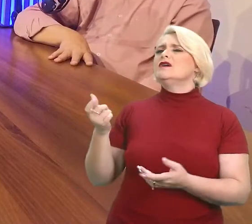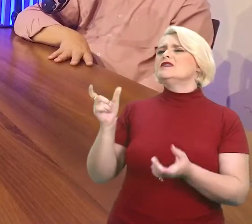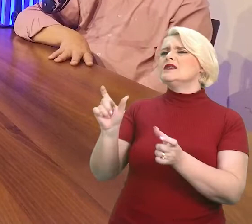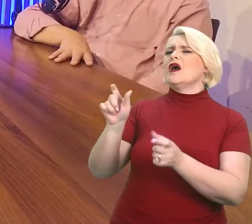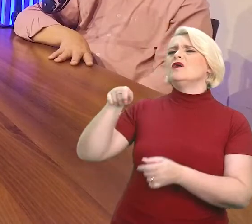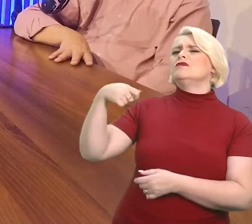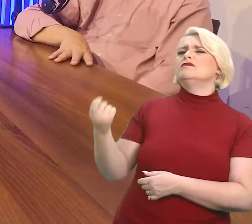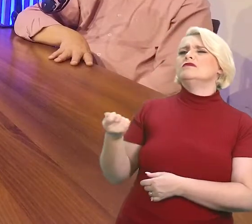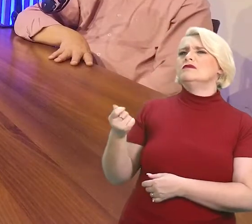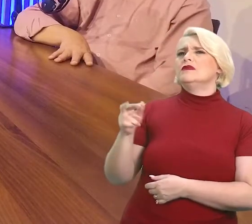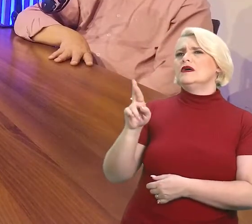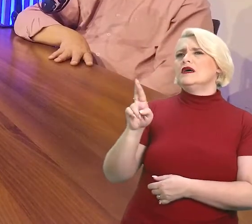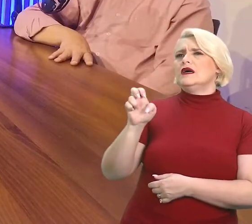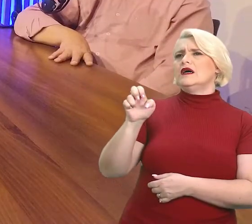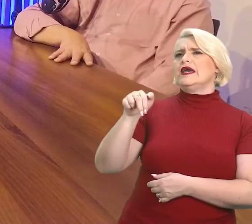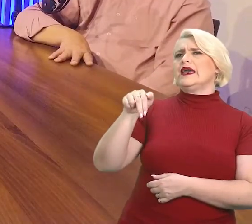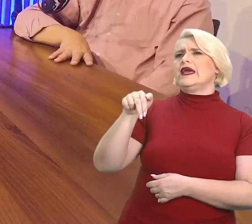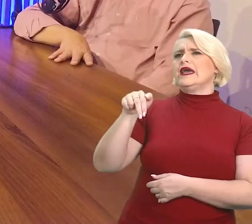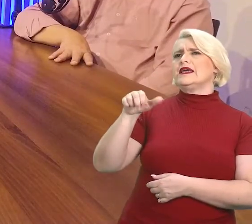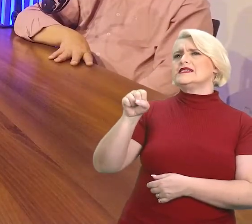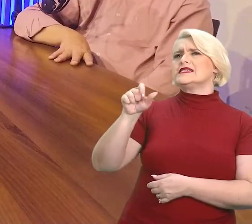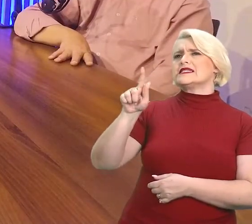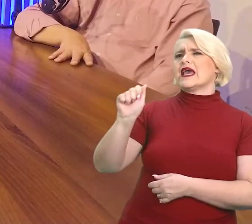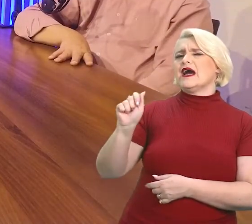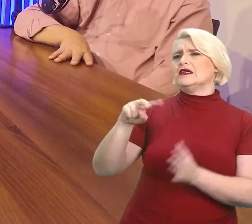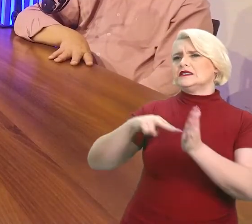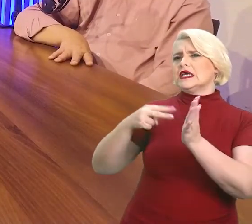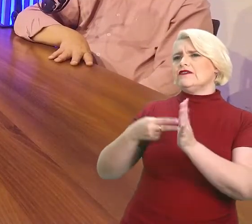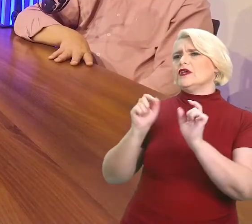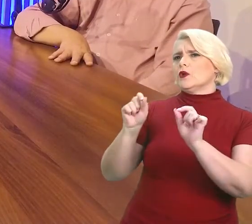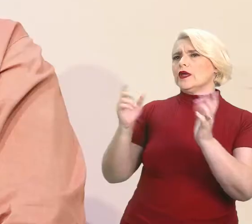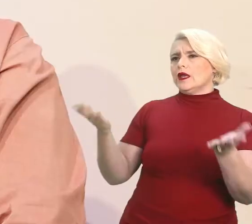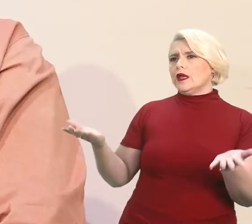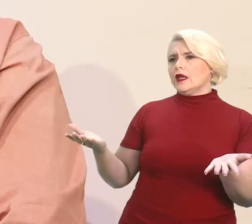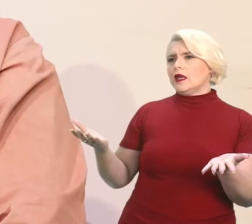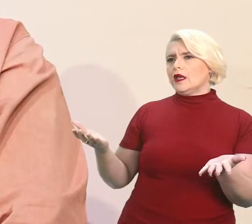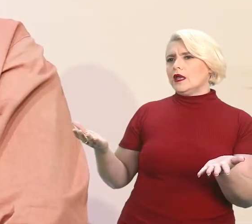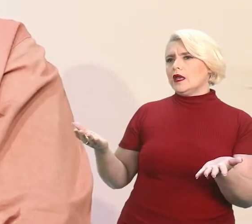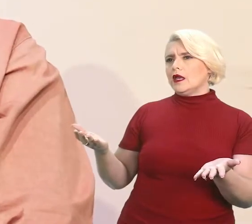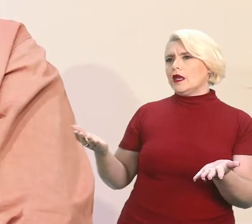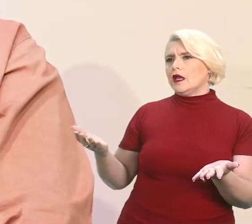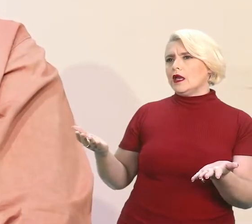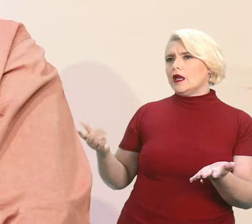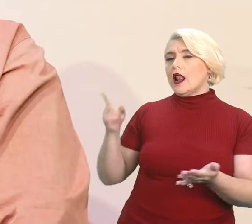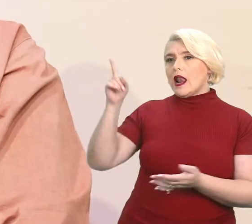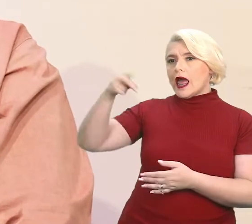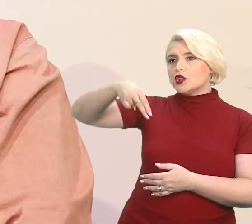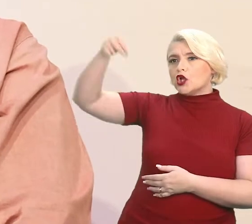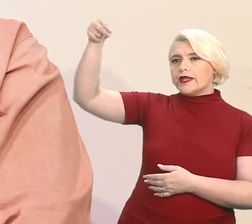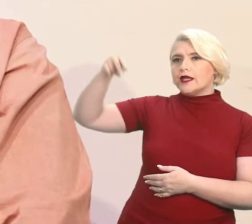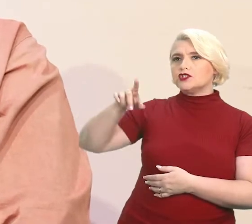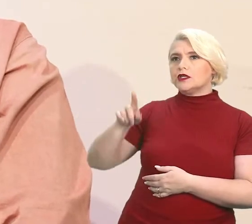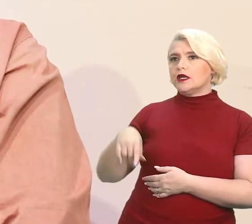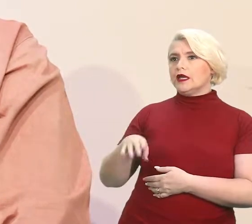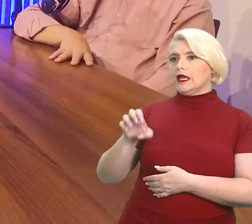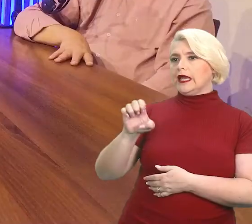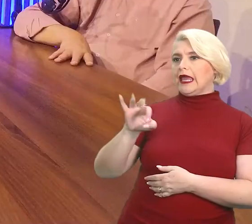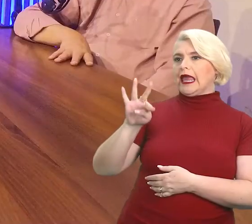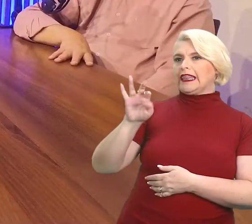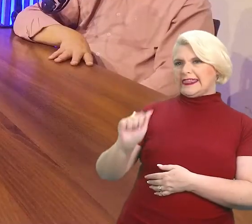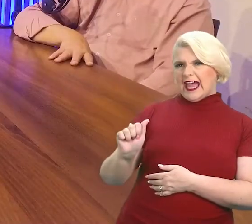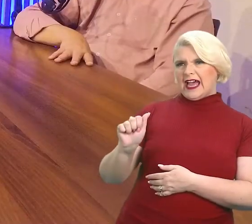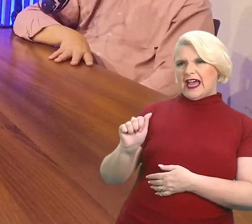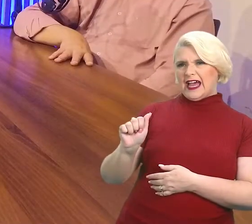Deixa eu ver se eu consigo traduzir. Não sei nem como explicar rensga. Rensga no contexto assim, lá no Nordeste seria assim, eita